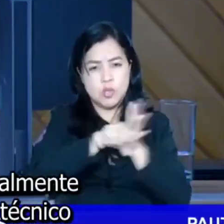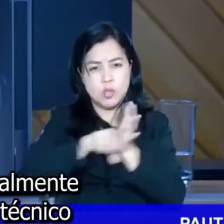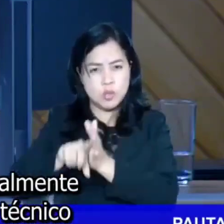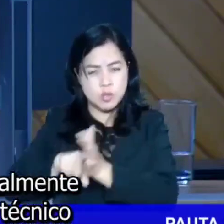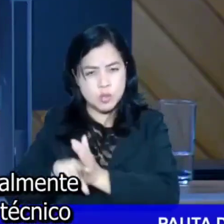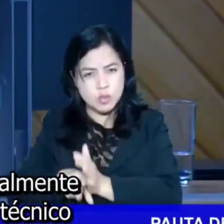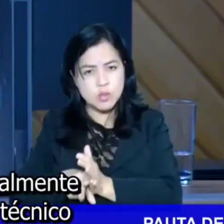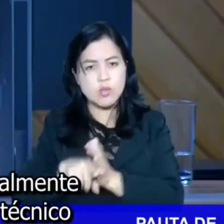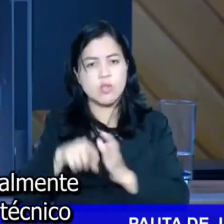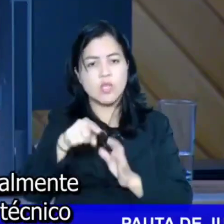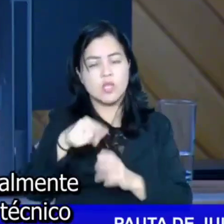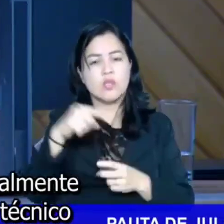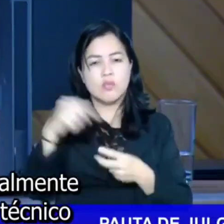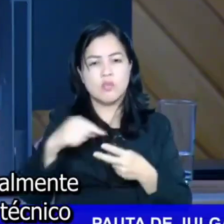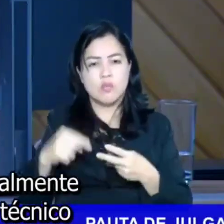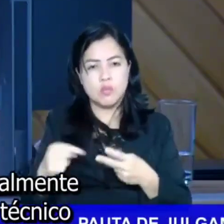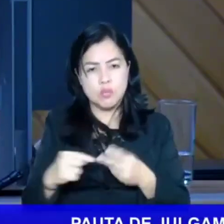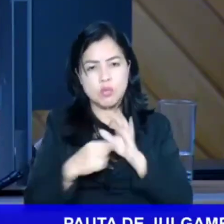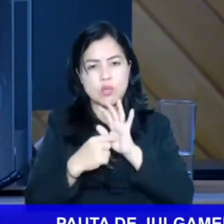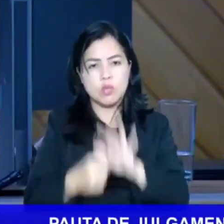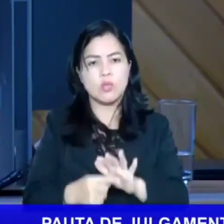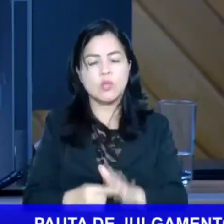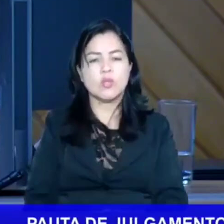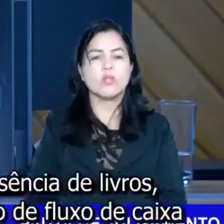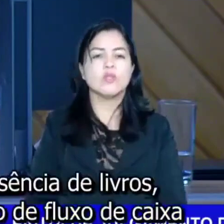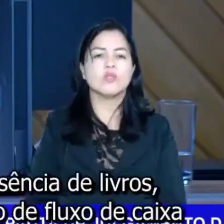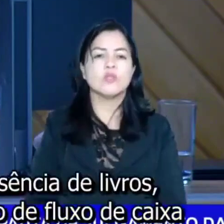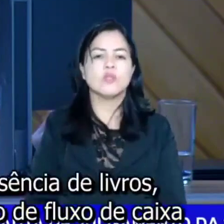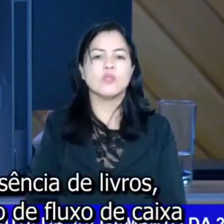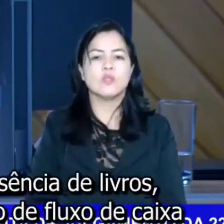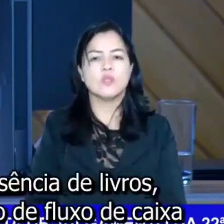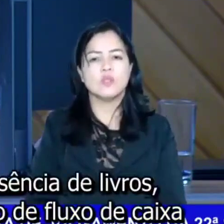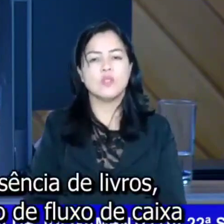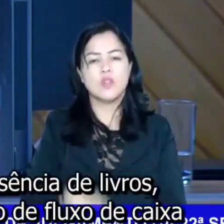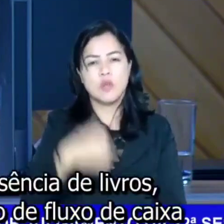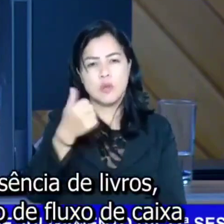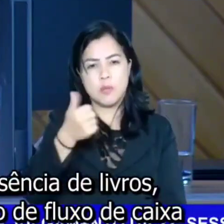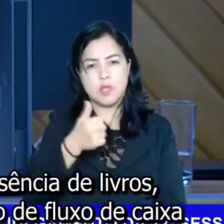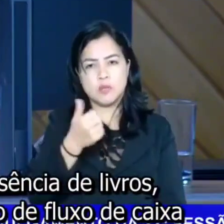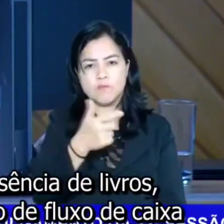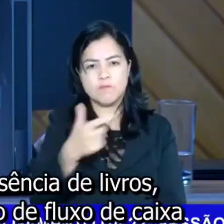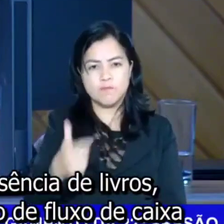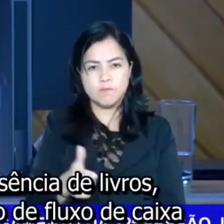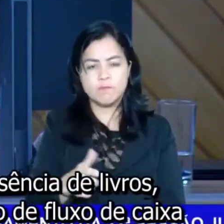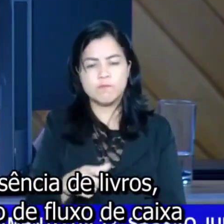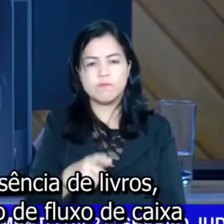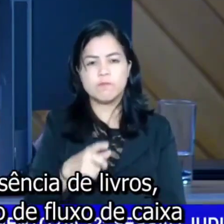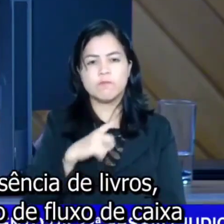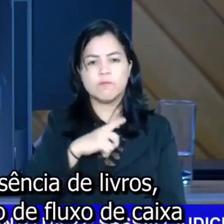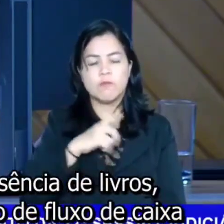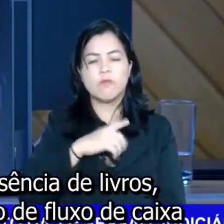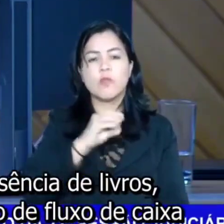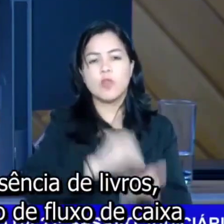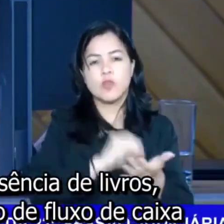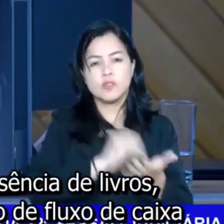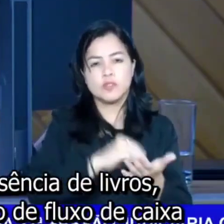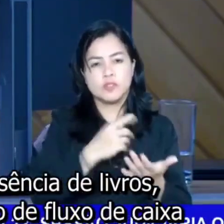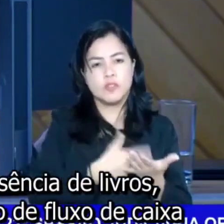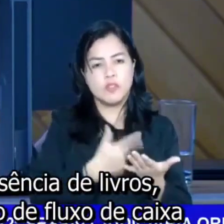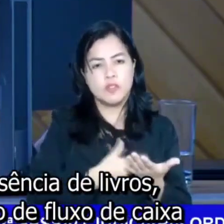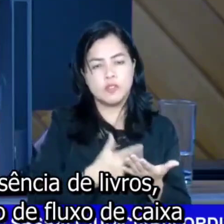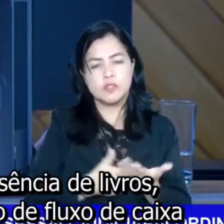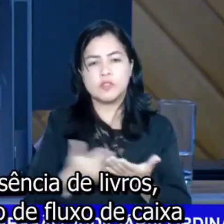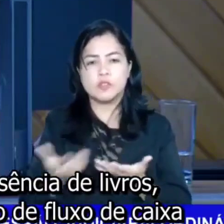essas irregularidades apontadas no parecer técnico. Então, acerca da primeira inconsistência relativa à ausência de livros, diário e